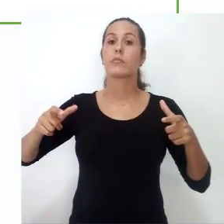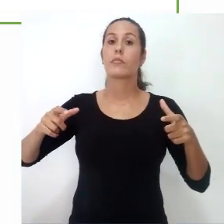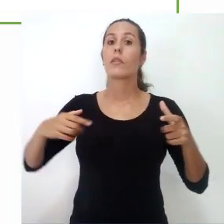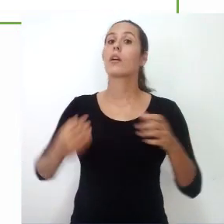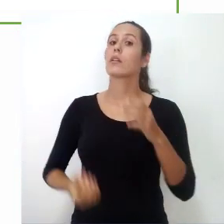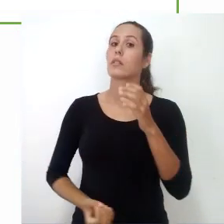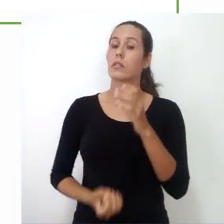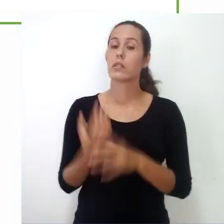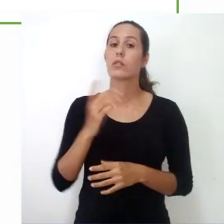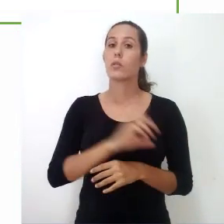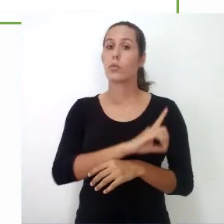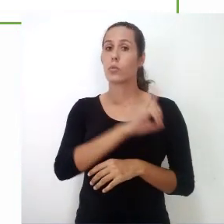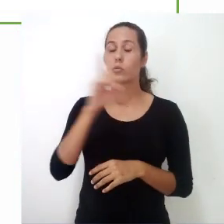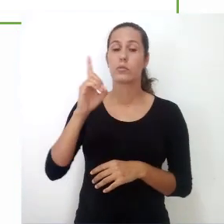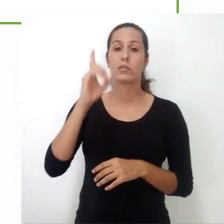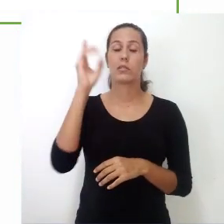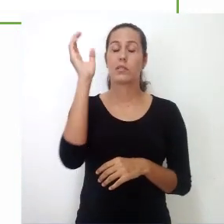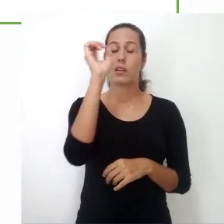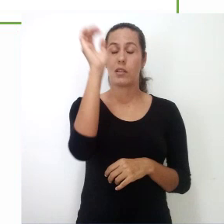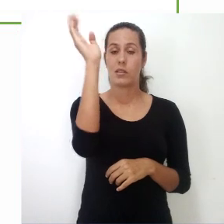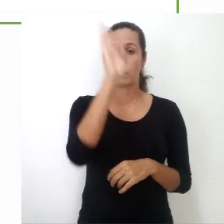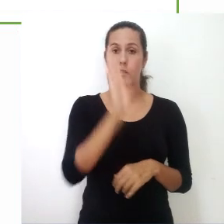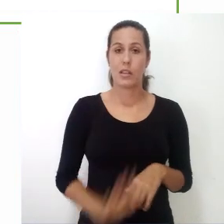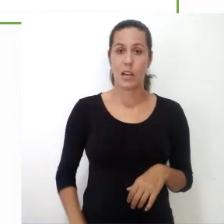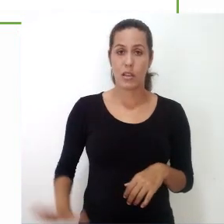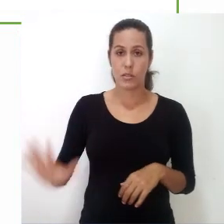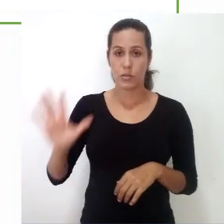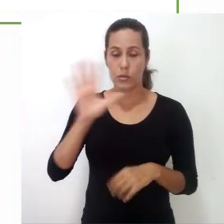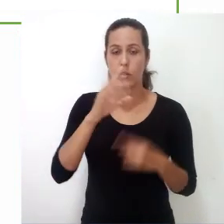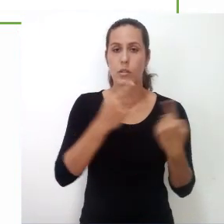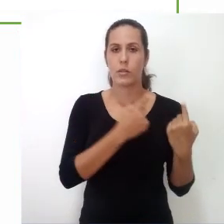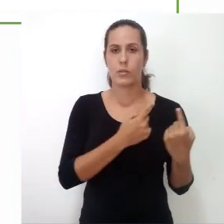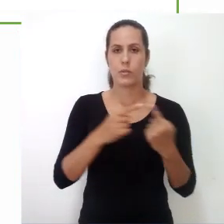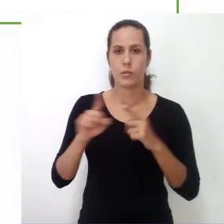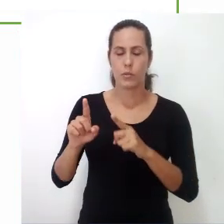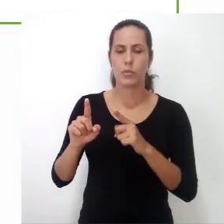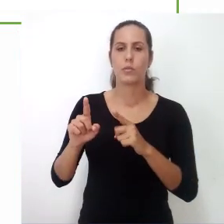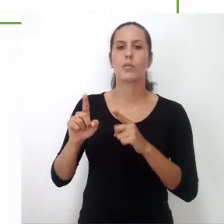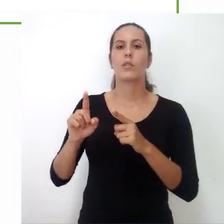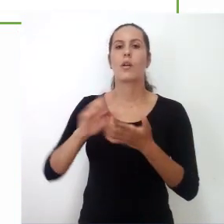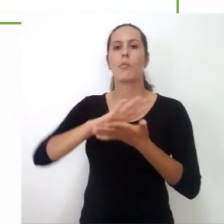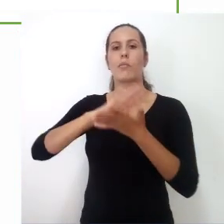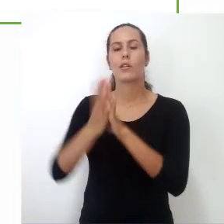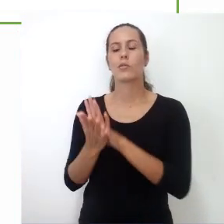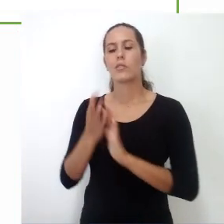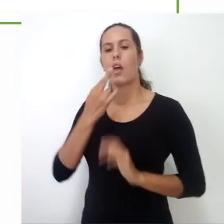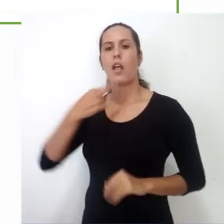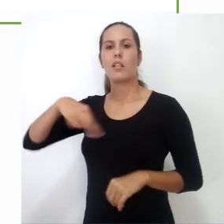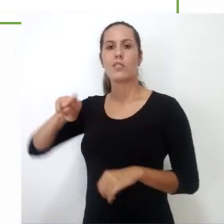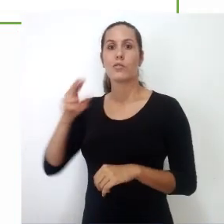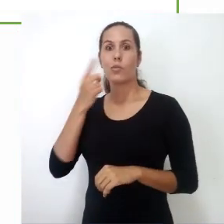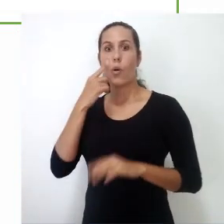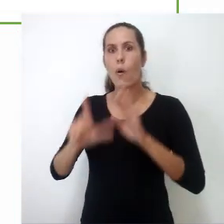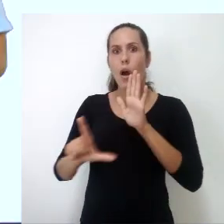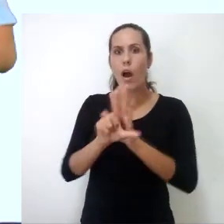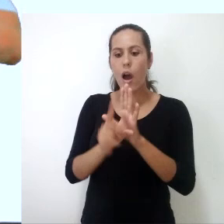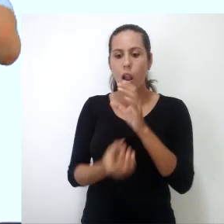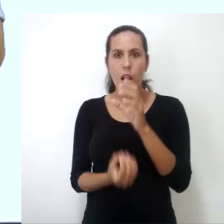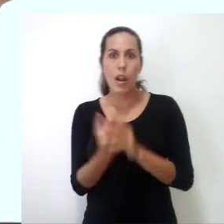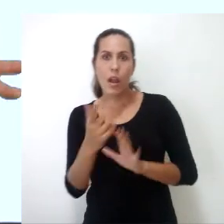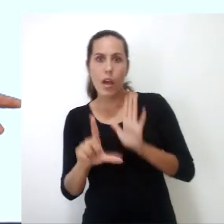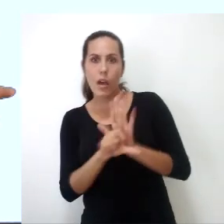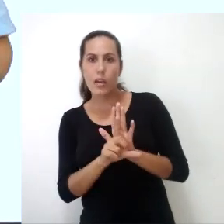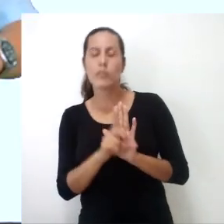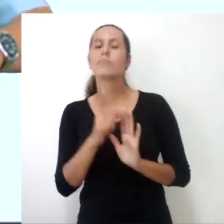dia nacional, preste bem atenção, de combate à intolerância religiosa, por meio de uma lei. Vejam só, minha gente, aqui